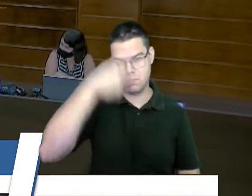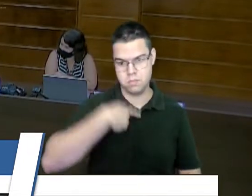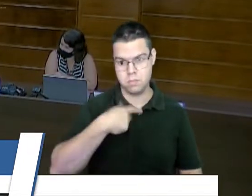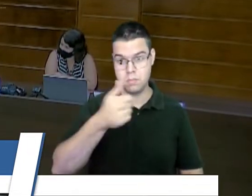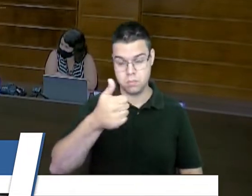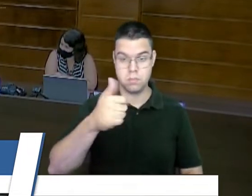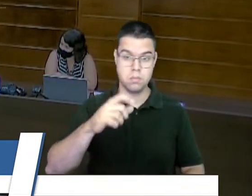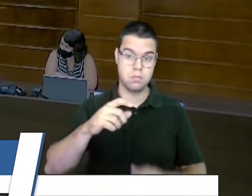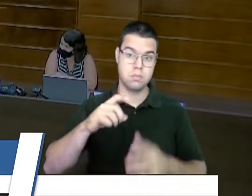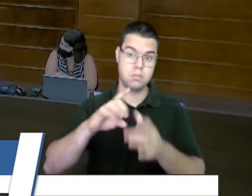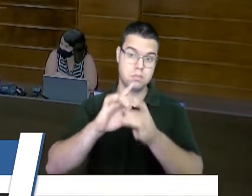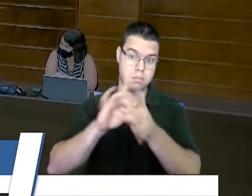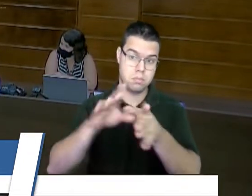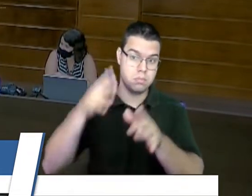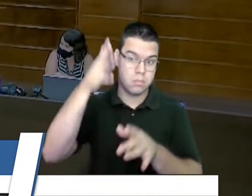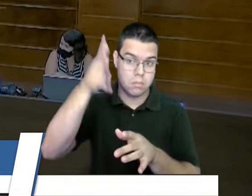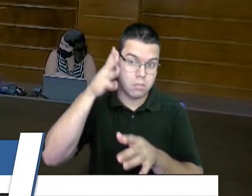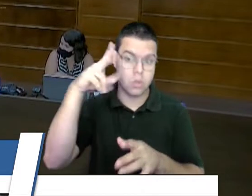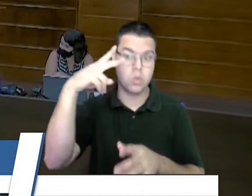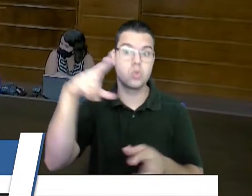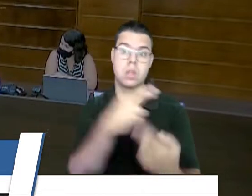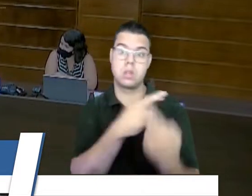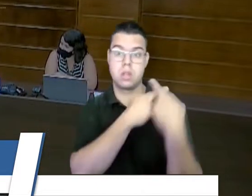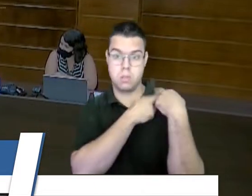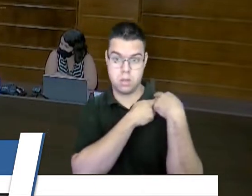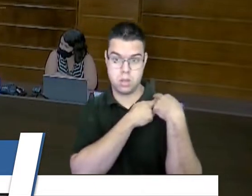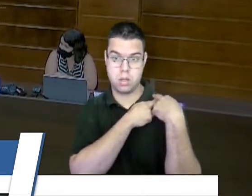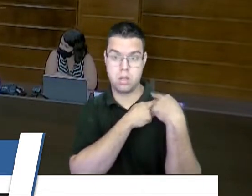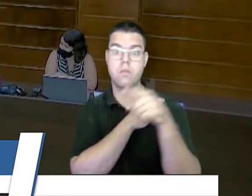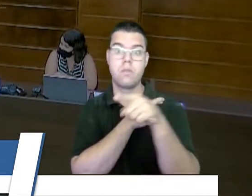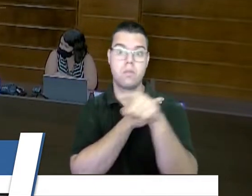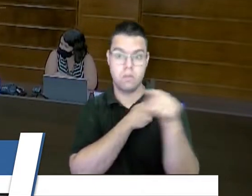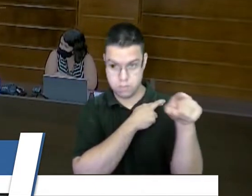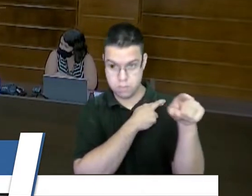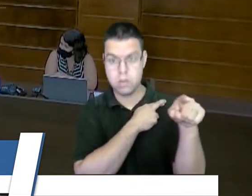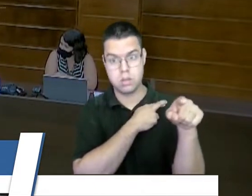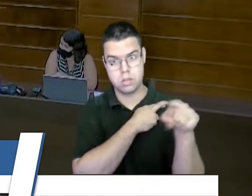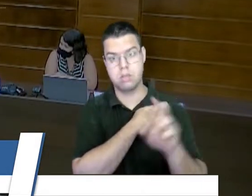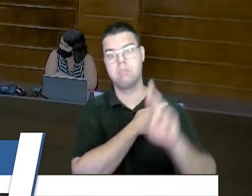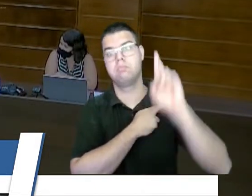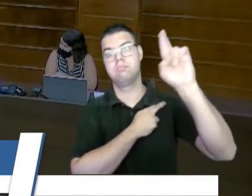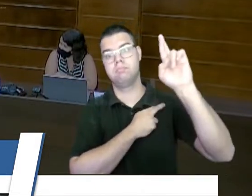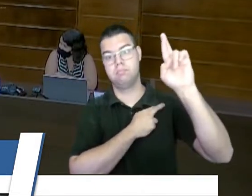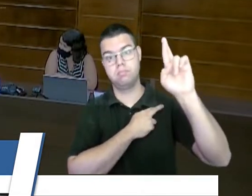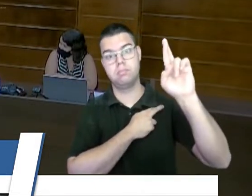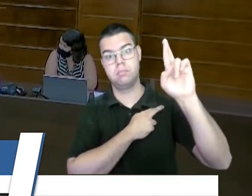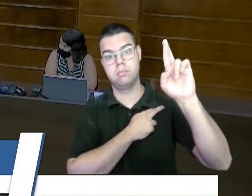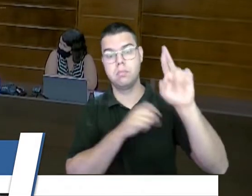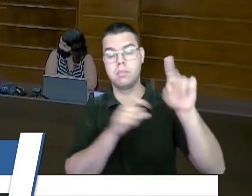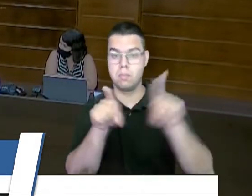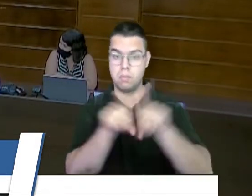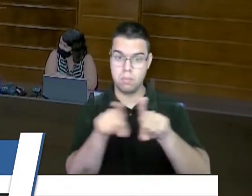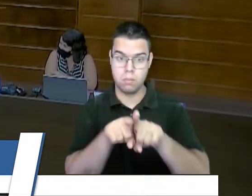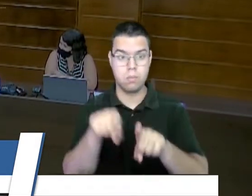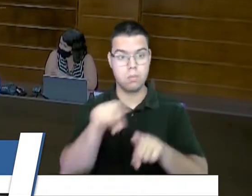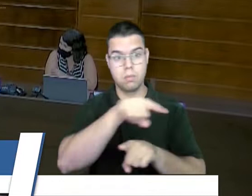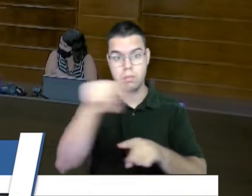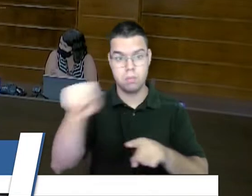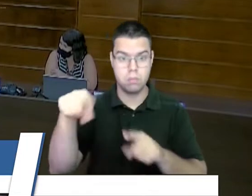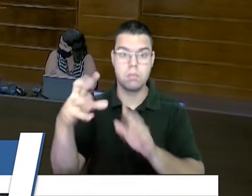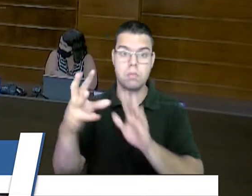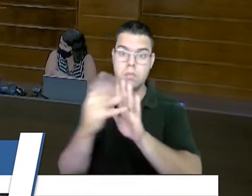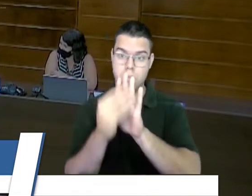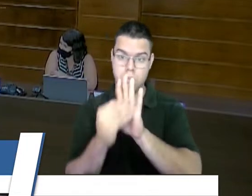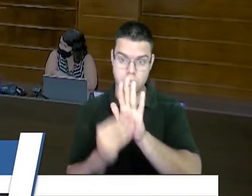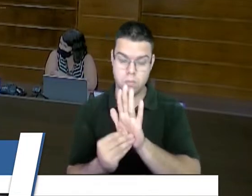sua inteira responsabilidade. E a senhora responderá pelos seus conceitos que emitir e deverá usar a palavra em termos compatíveis